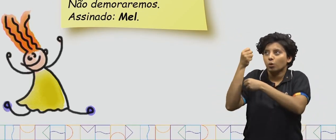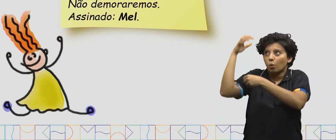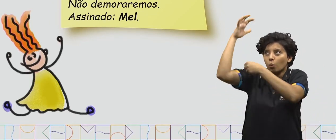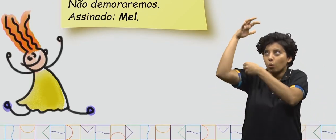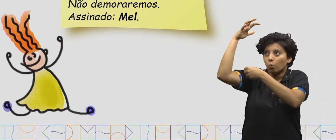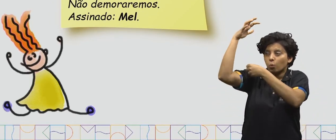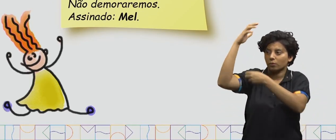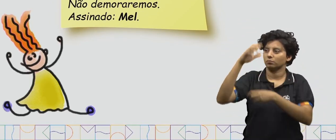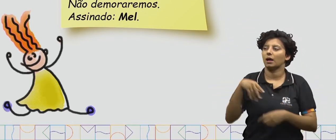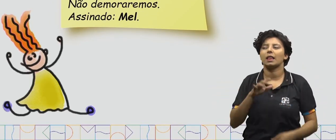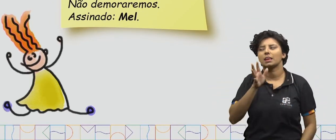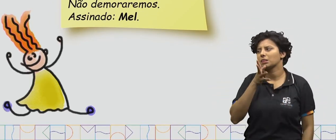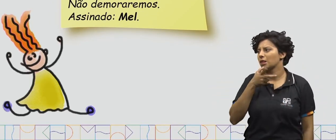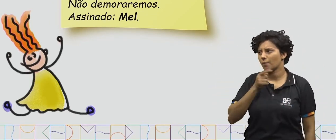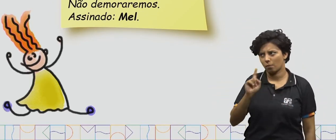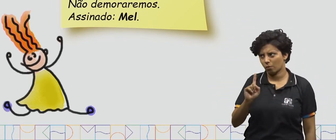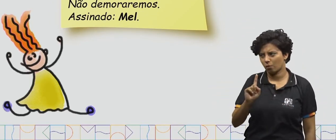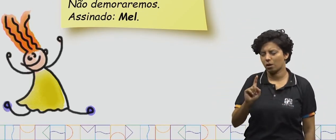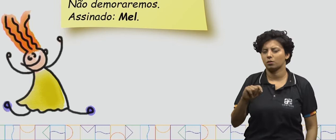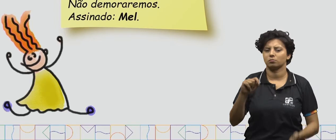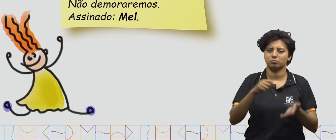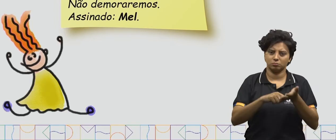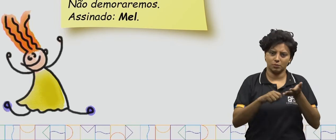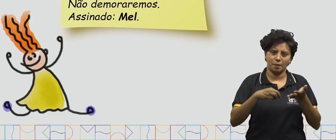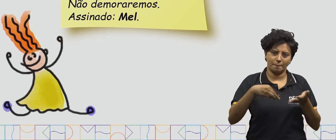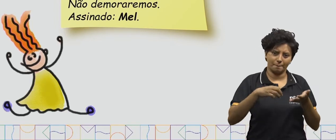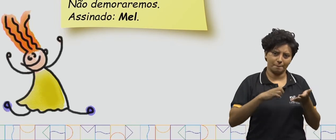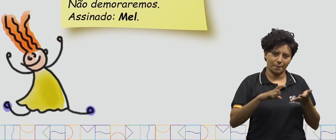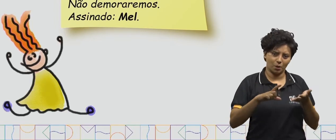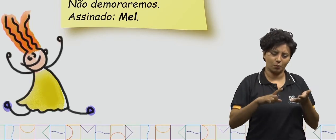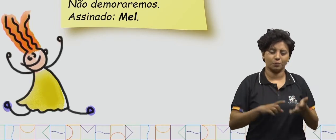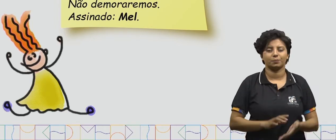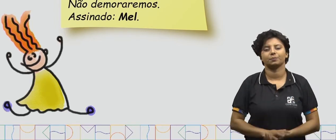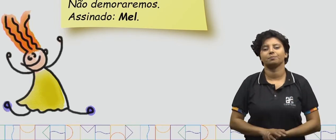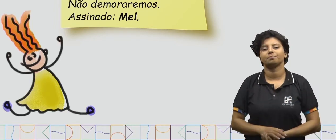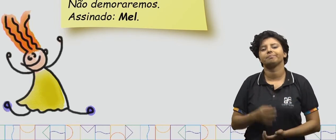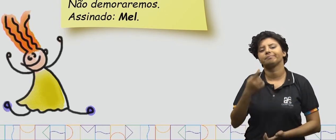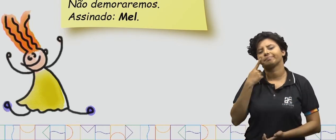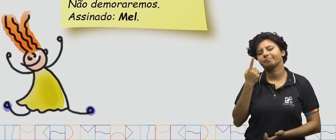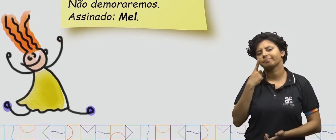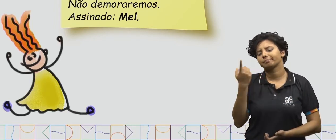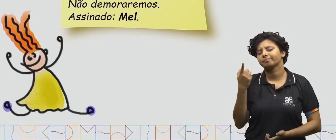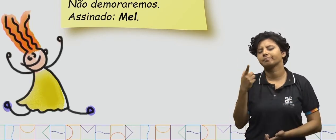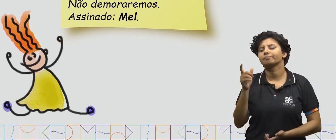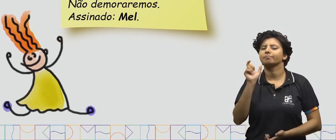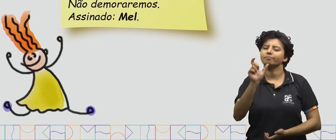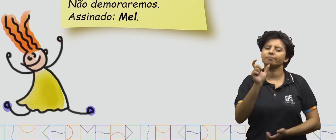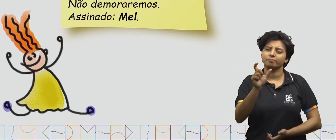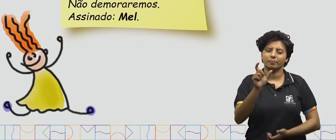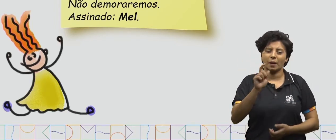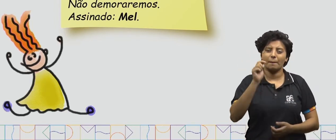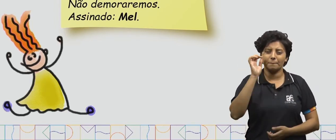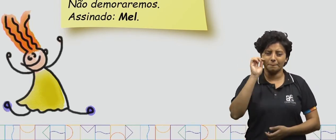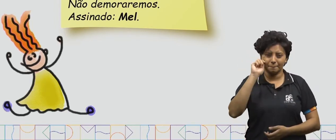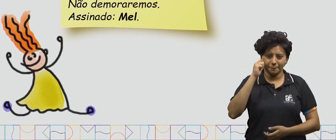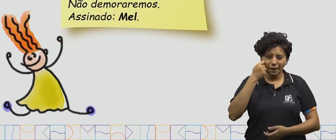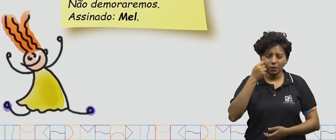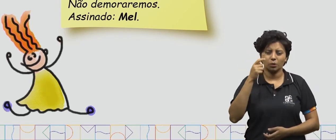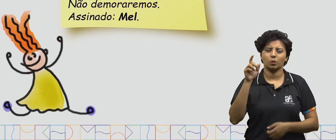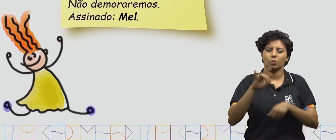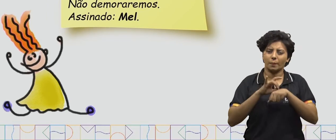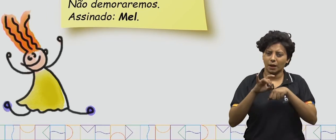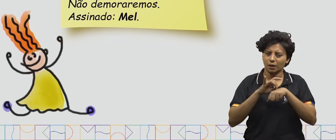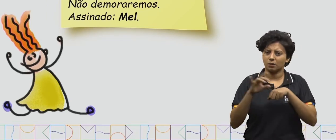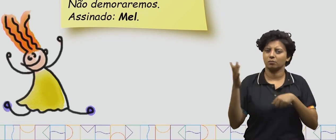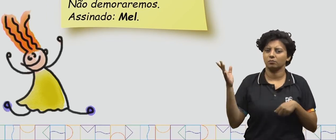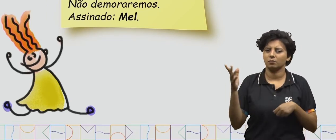guarda-chuva. Não demoraremos. Assinado, Mel. Observe as palavras destacadas no texto.